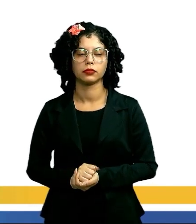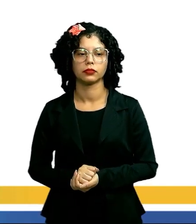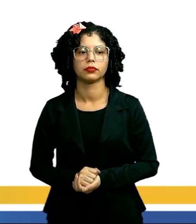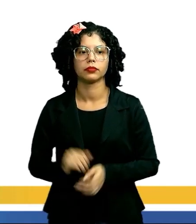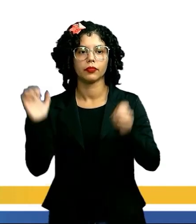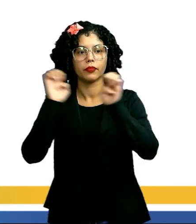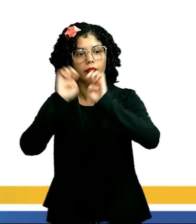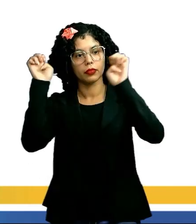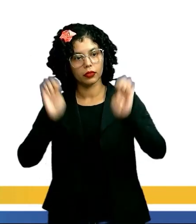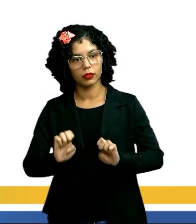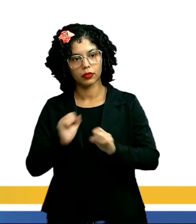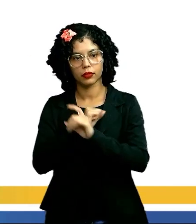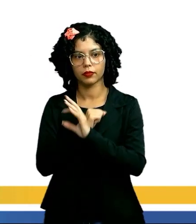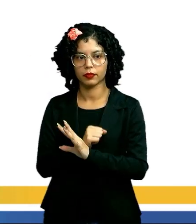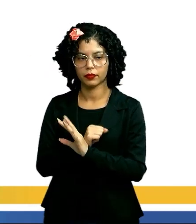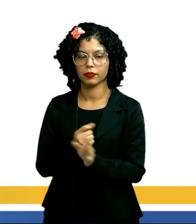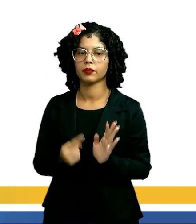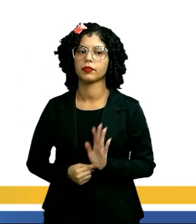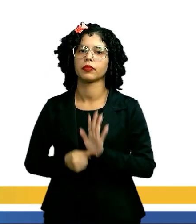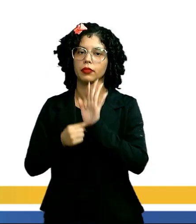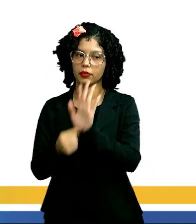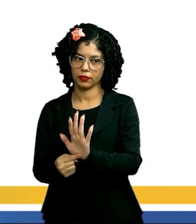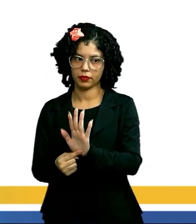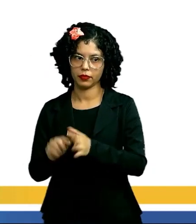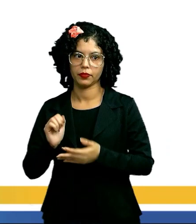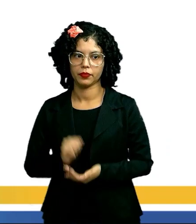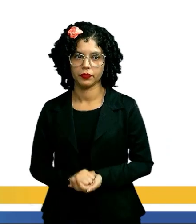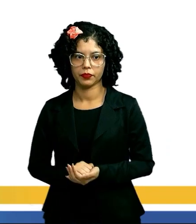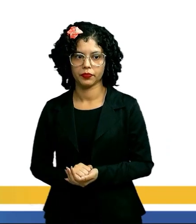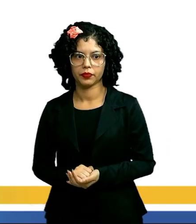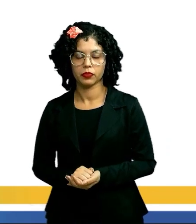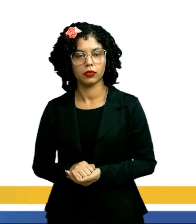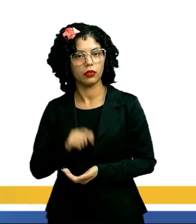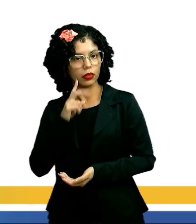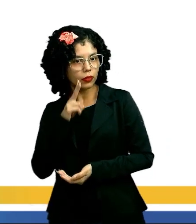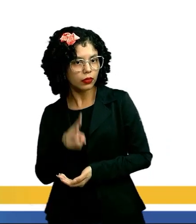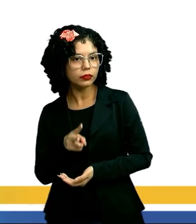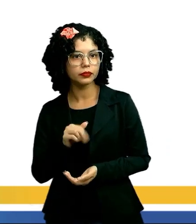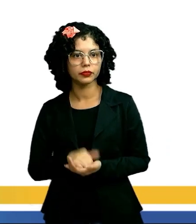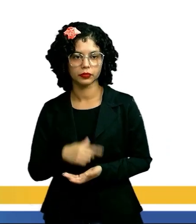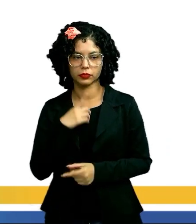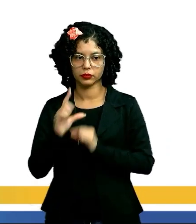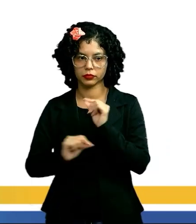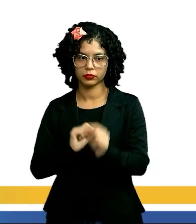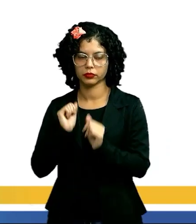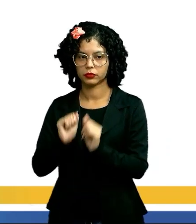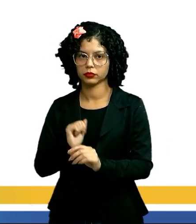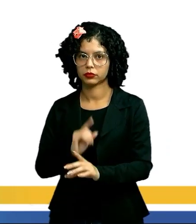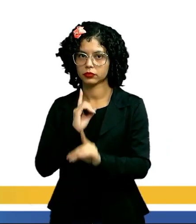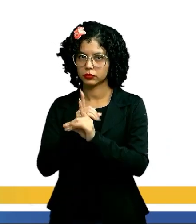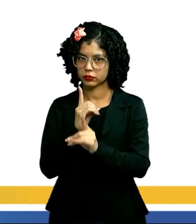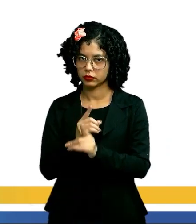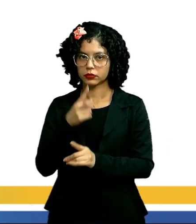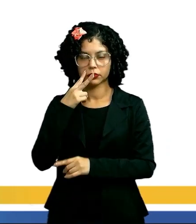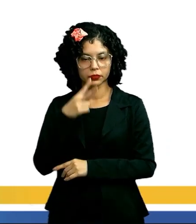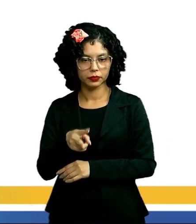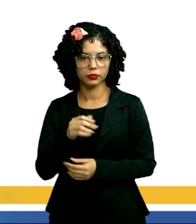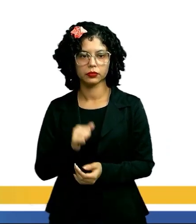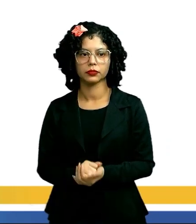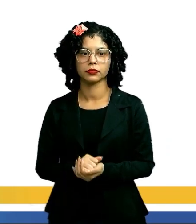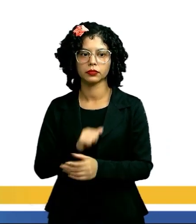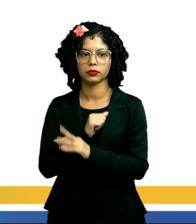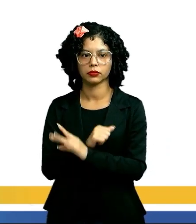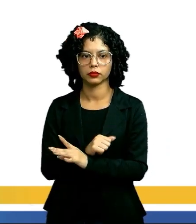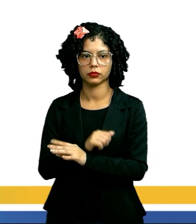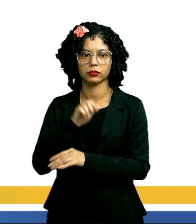da questão. A estrutura do ácido fólico apresenta. Então, olha só, o que nós podemos encontrar aí no